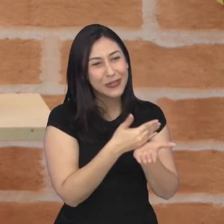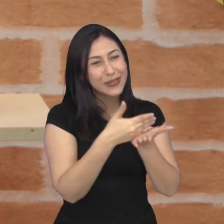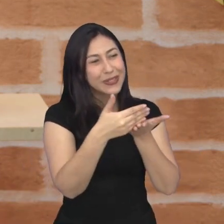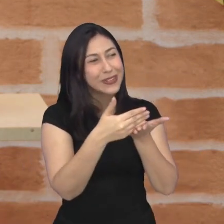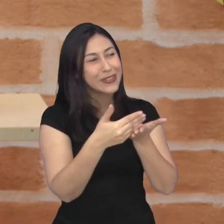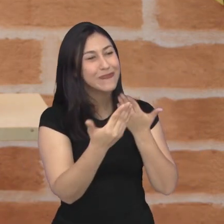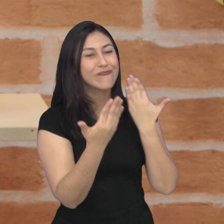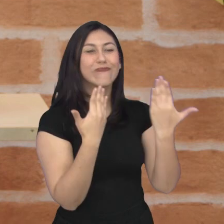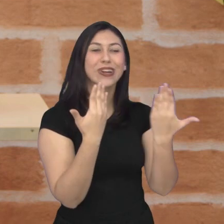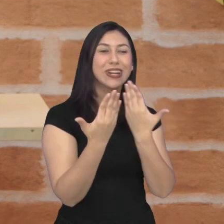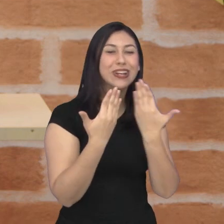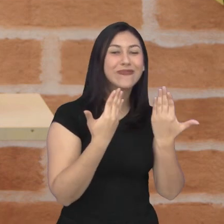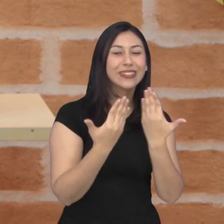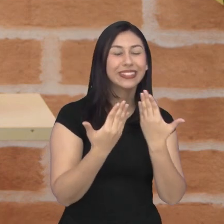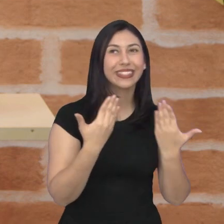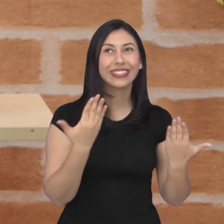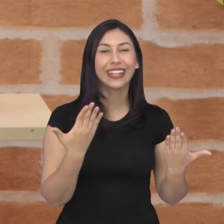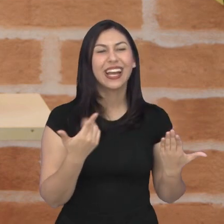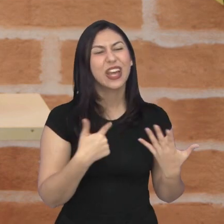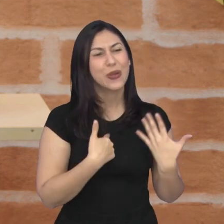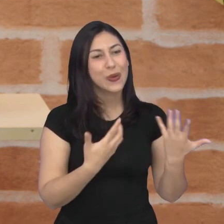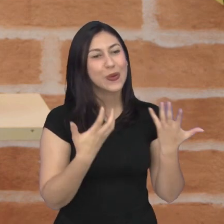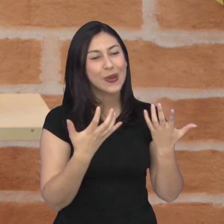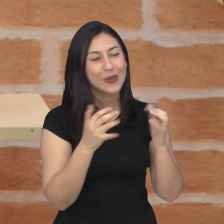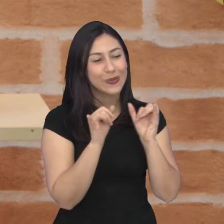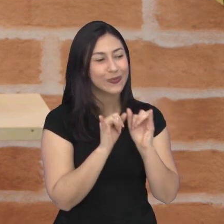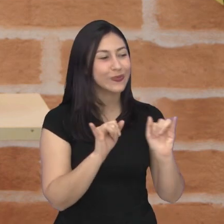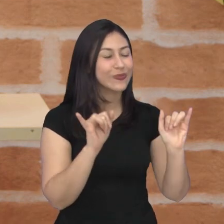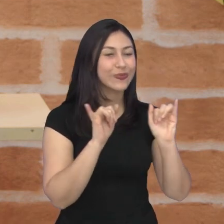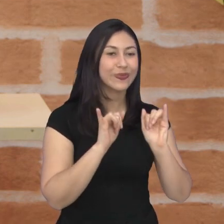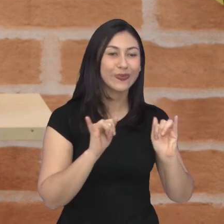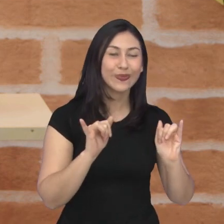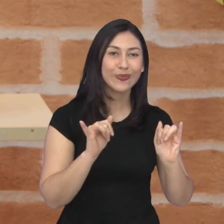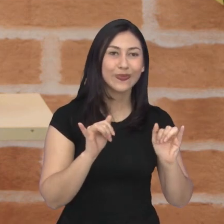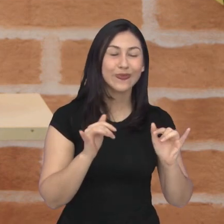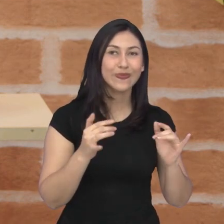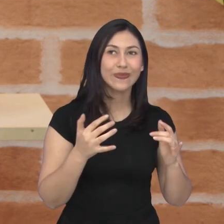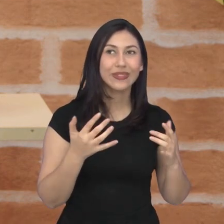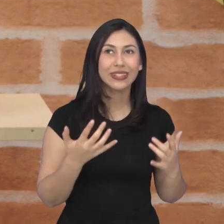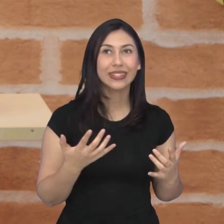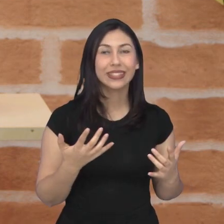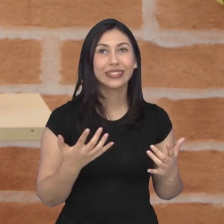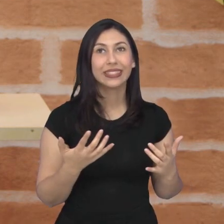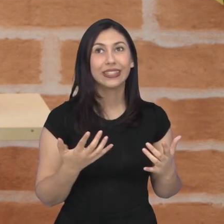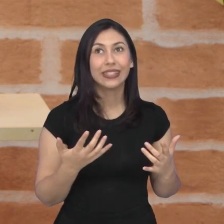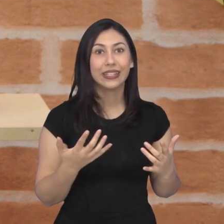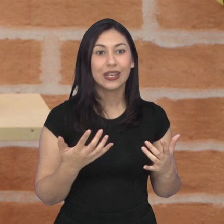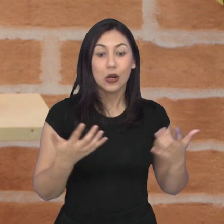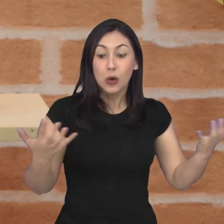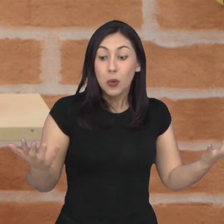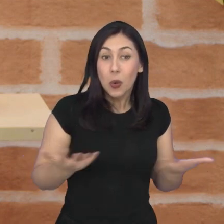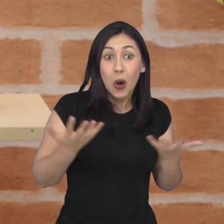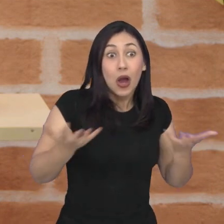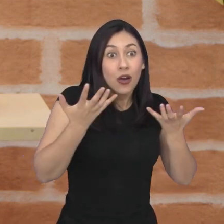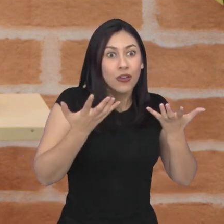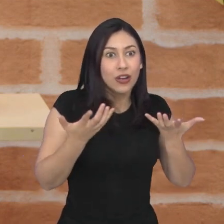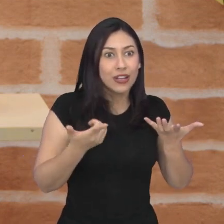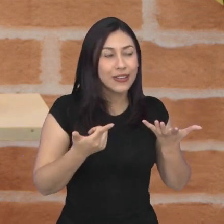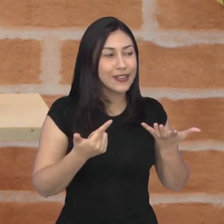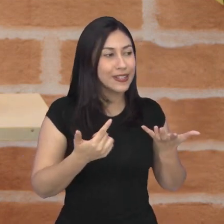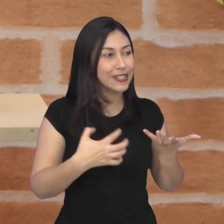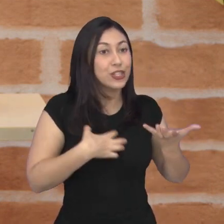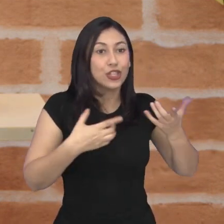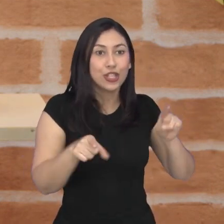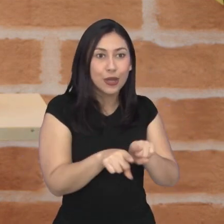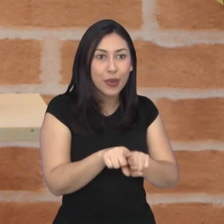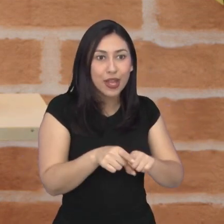aqui, deixar registrado, que eu acho que o grande incentivo que eu quero deixar, que eu gosto de